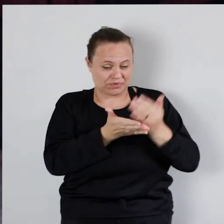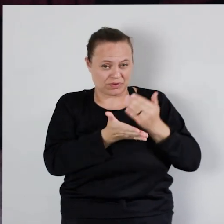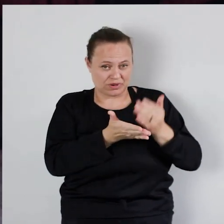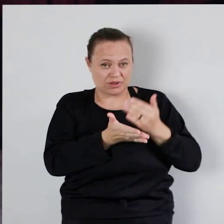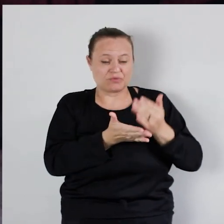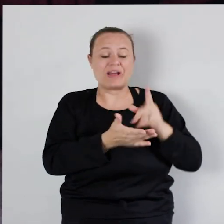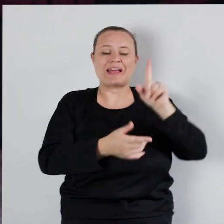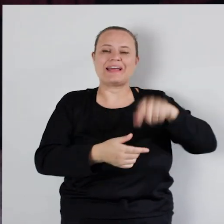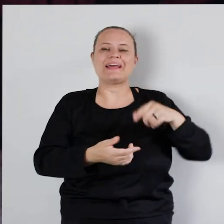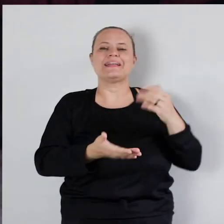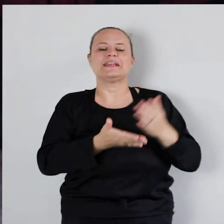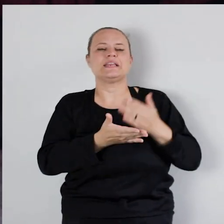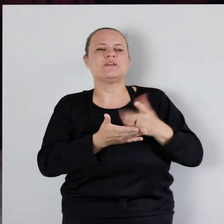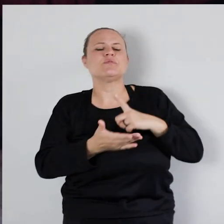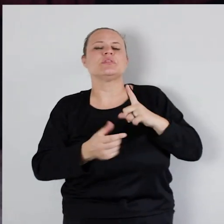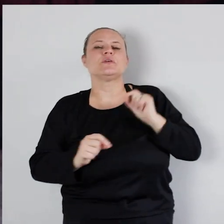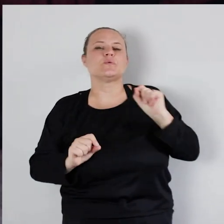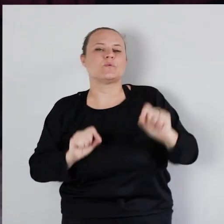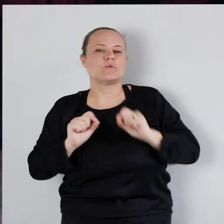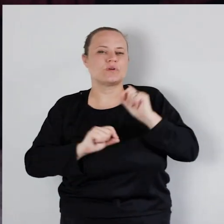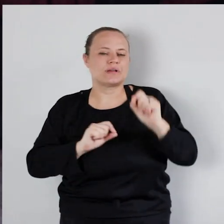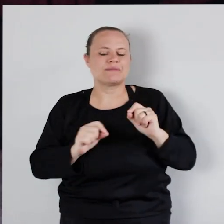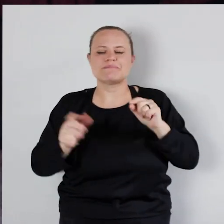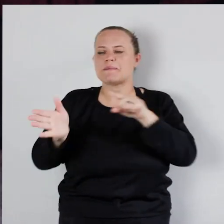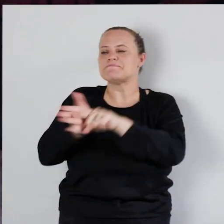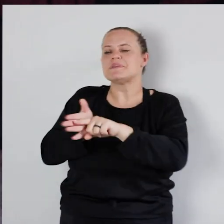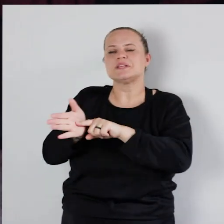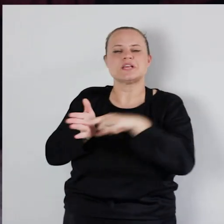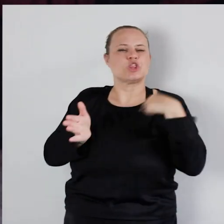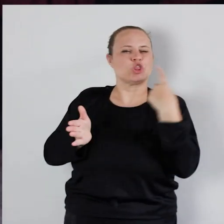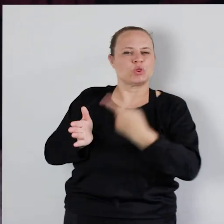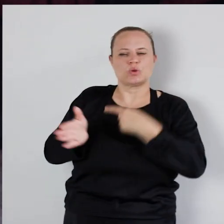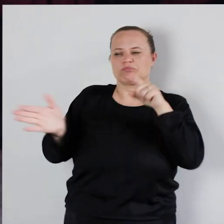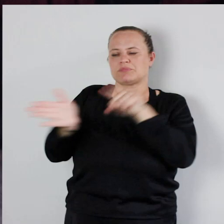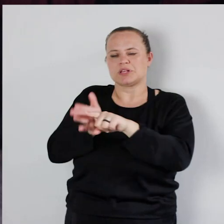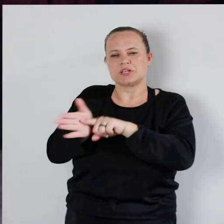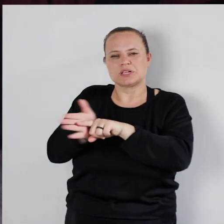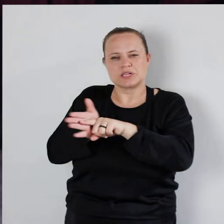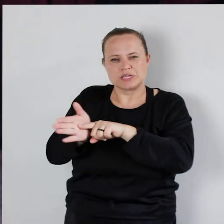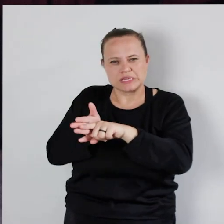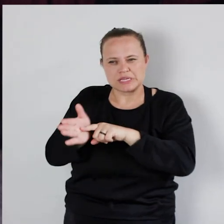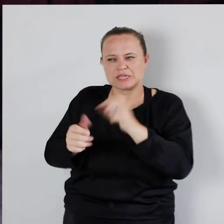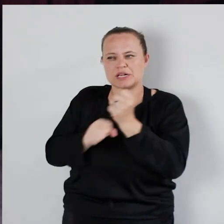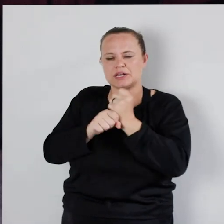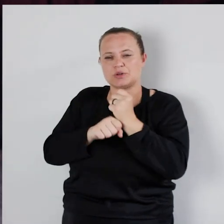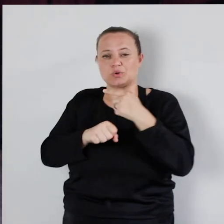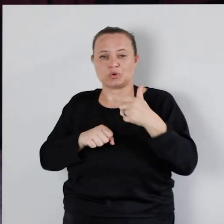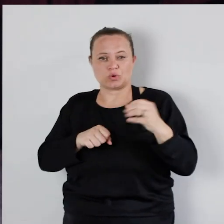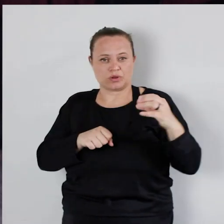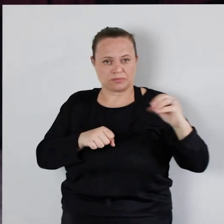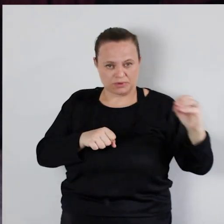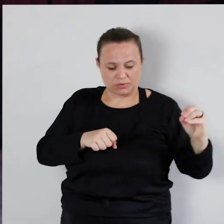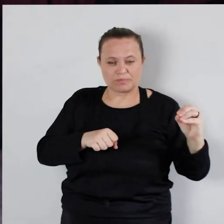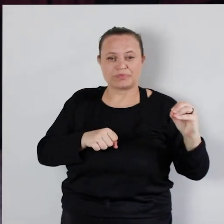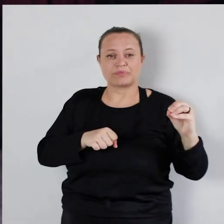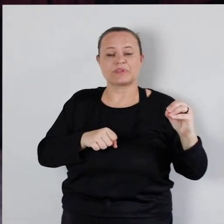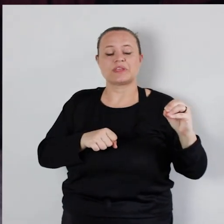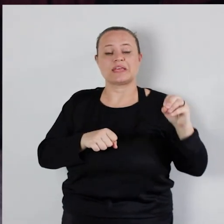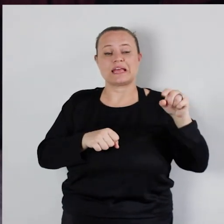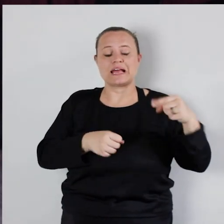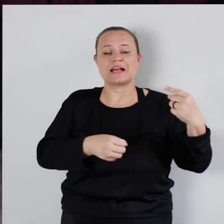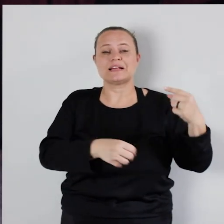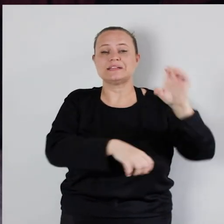do Observatório da Realidade Organizacional. É um livro que reúne boa parte das pesquisas realizadas